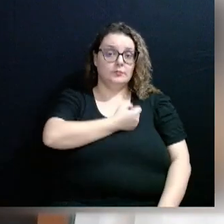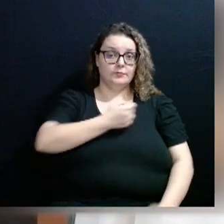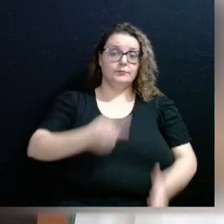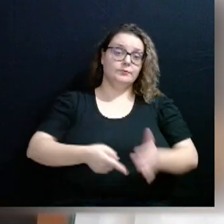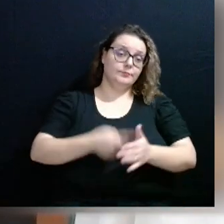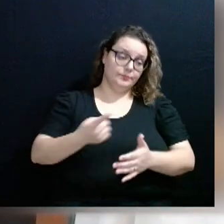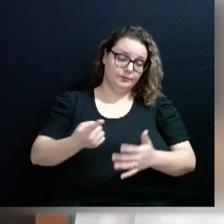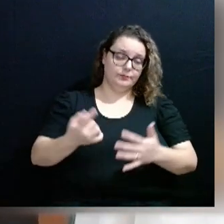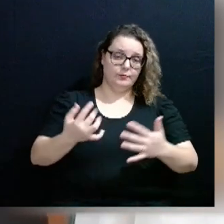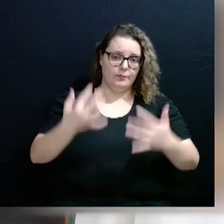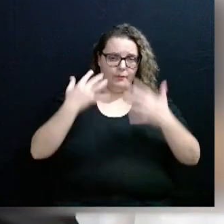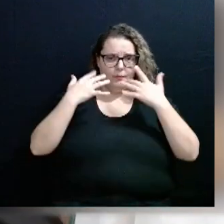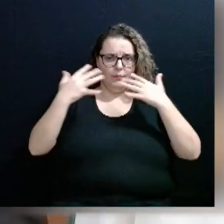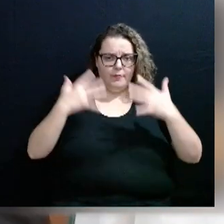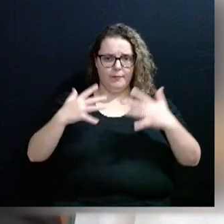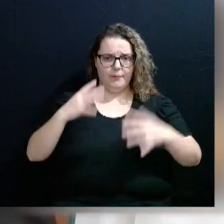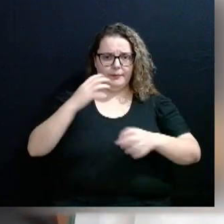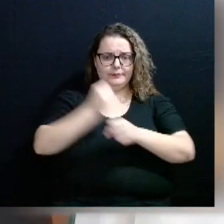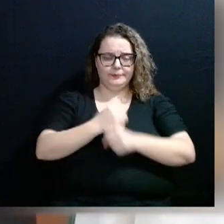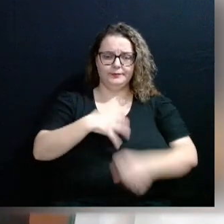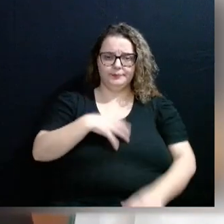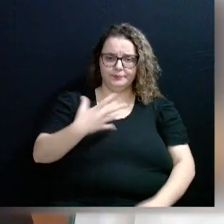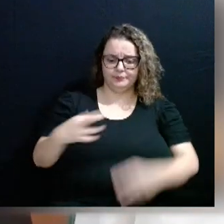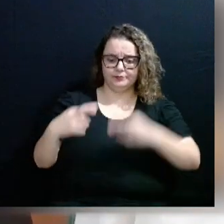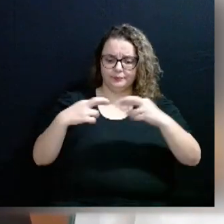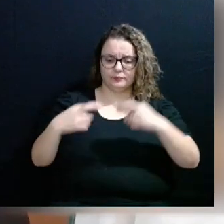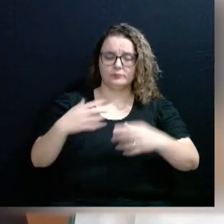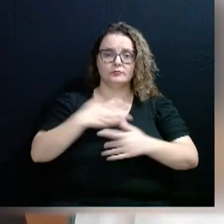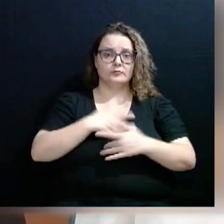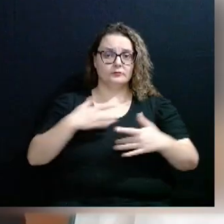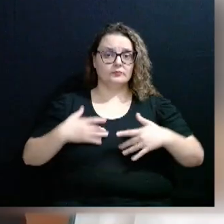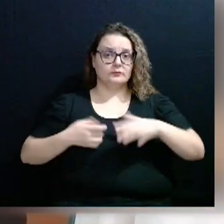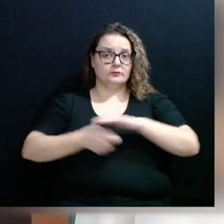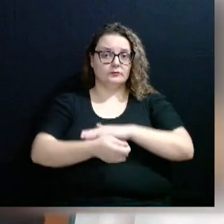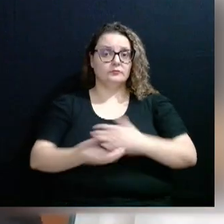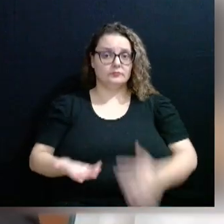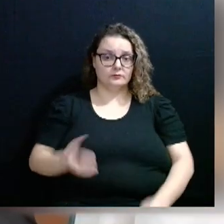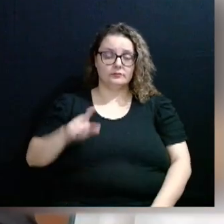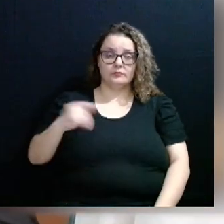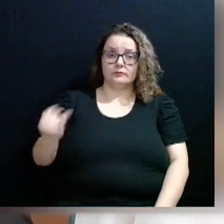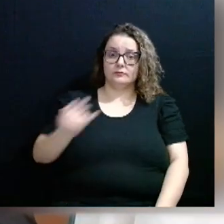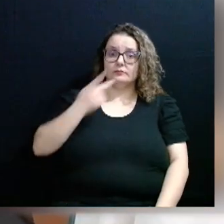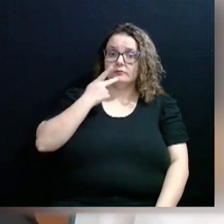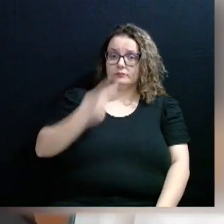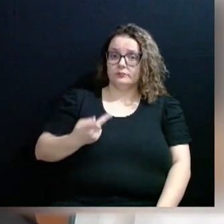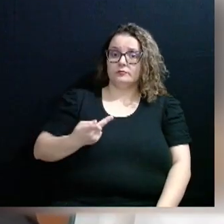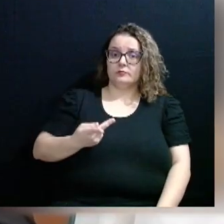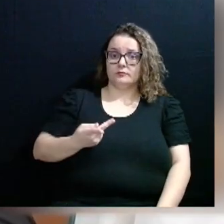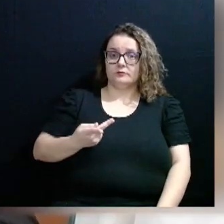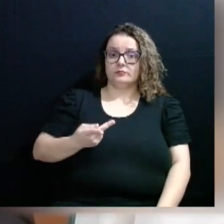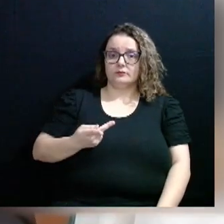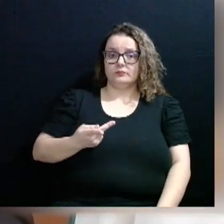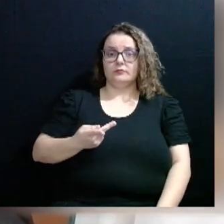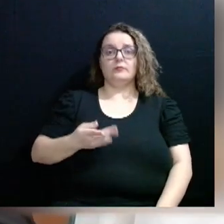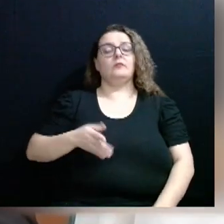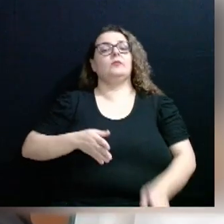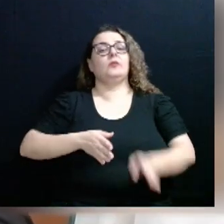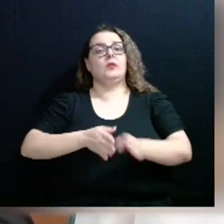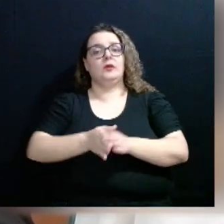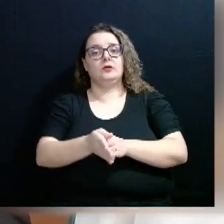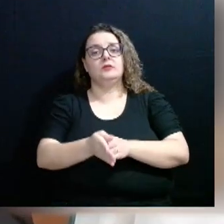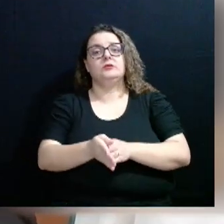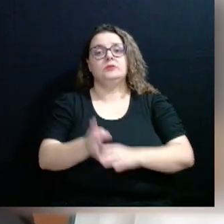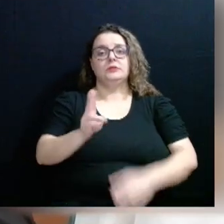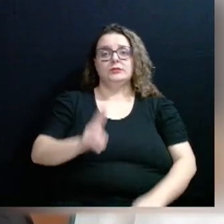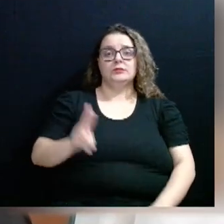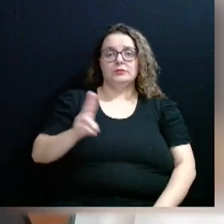a qualificação e a condição de que a saúde tem investido, né? É importante que a gente diga que o que é recomendado de se utilizar como